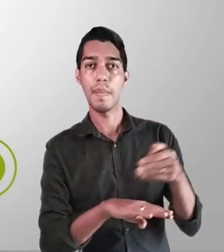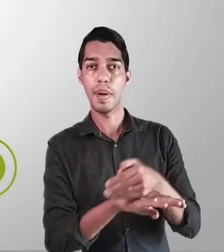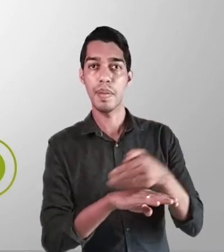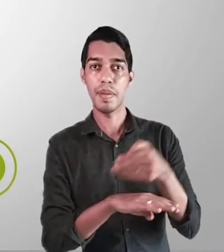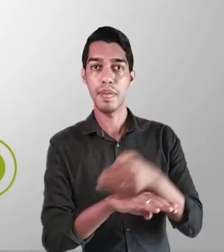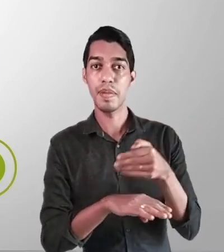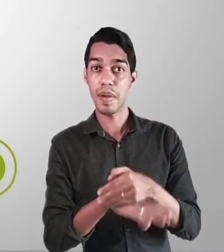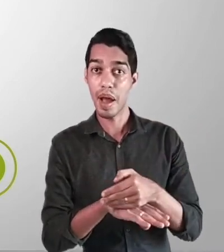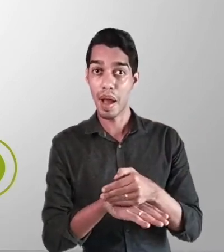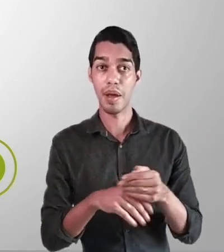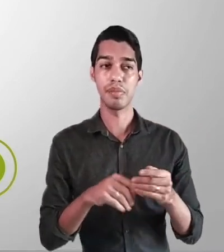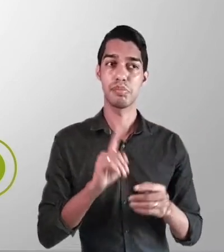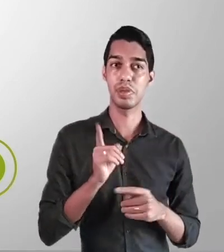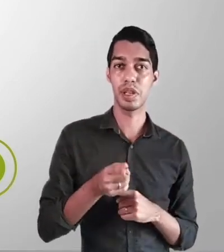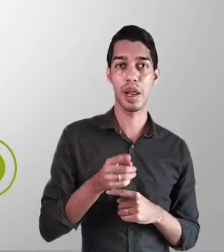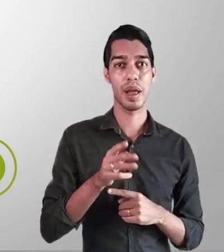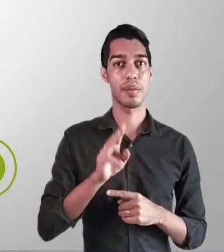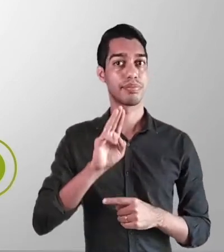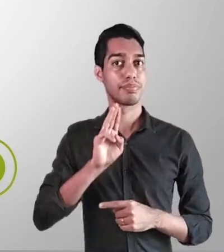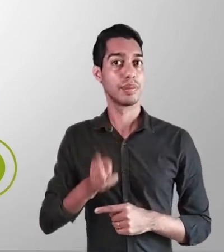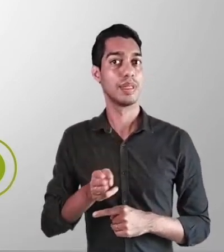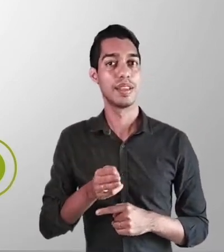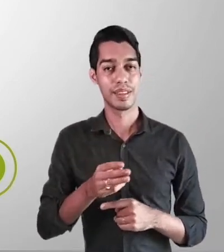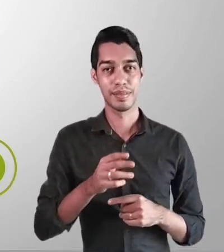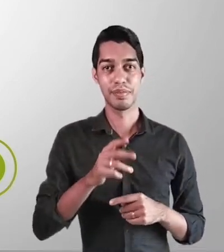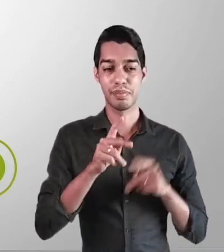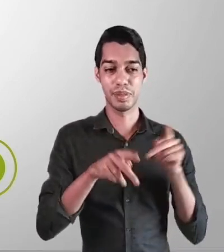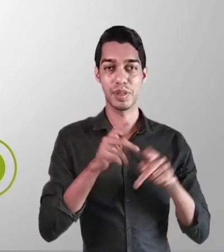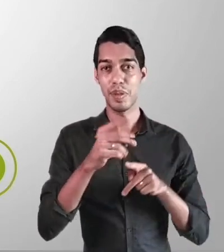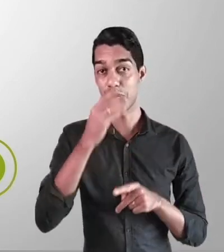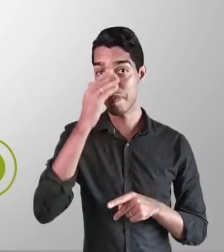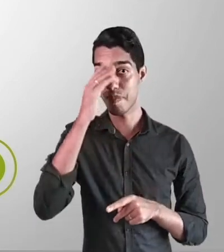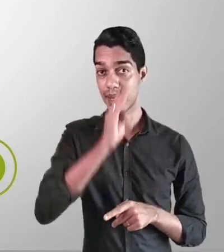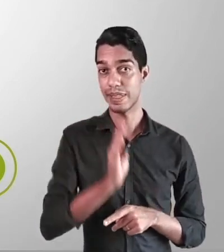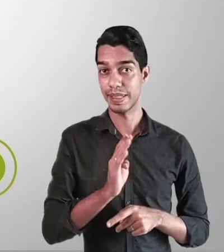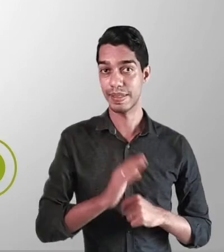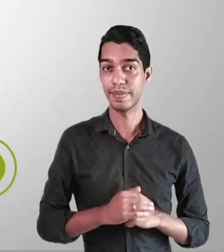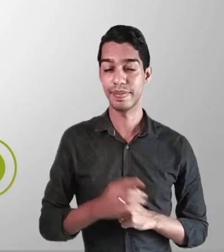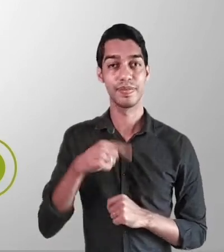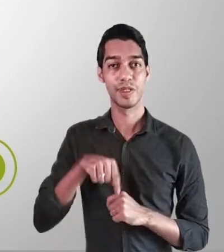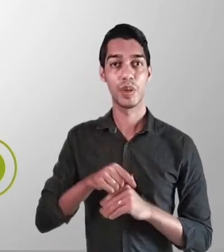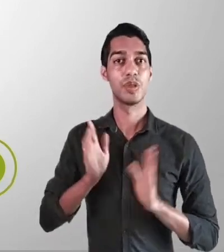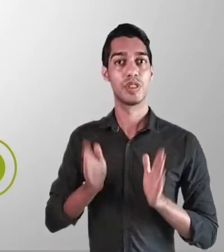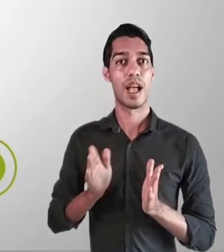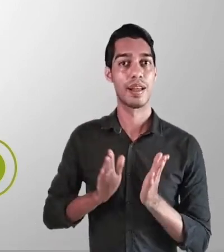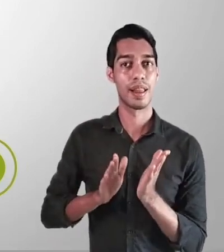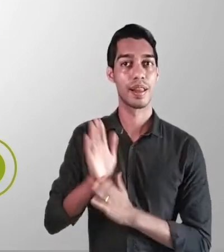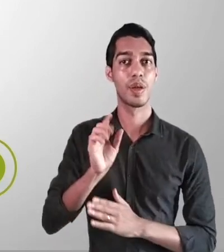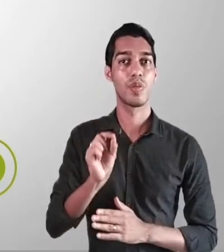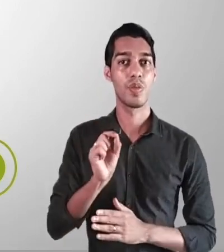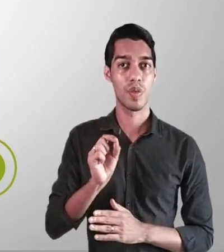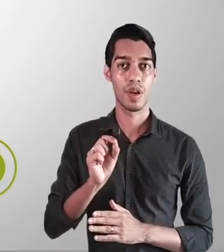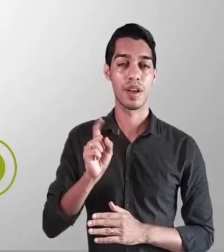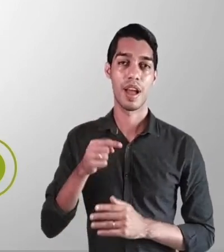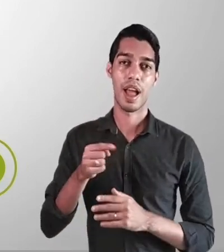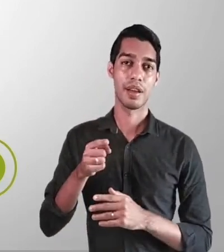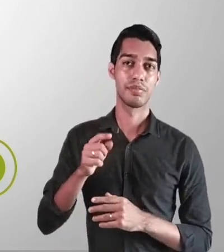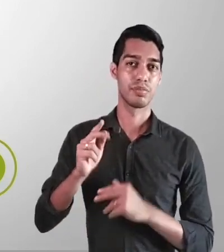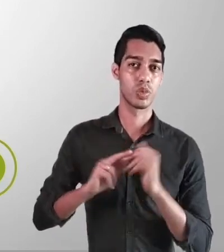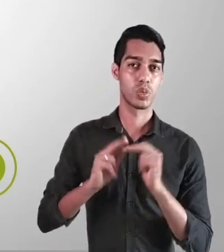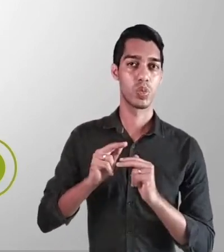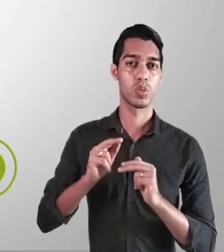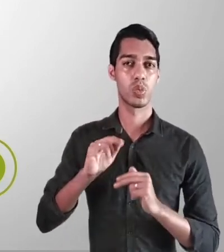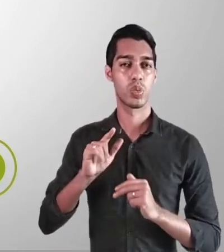Também nós vamos lançar, quer dizer, na verdade, nós já lançamos em julho passado o Índice de Saúde Financeira do